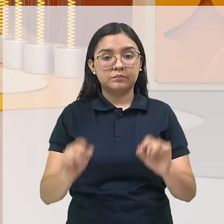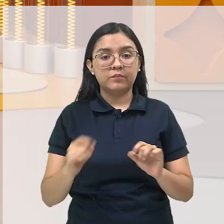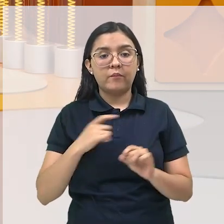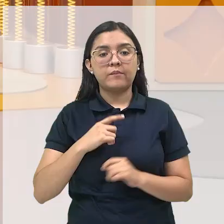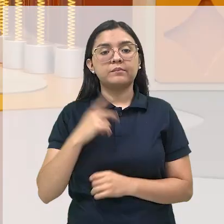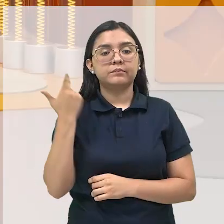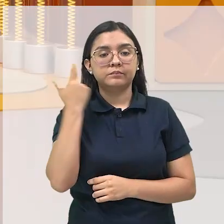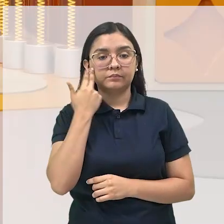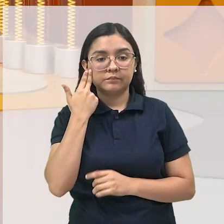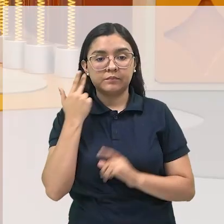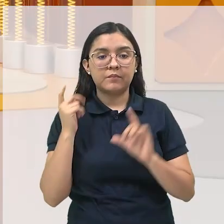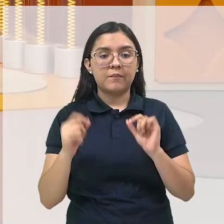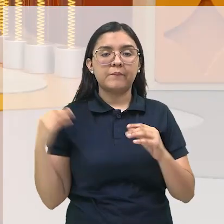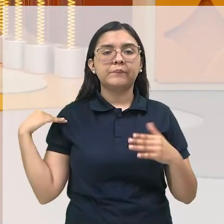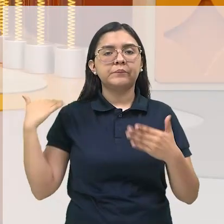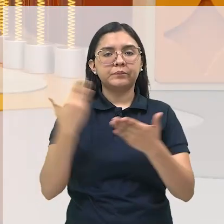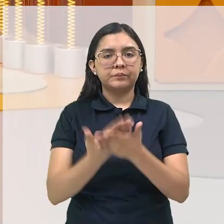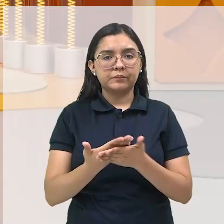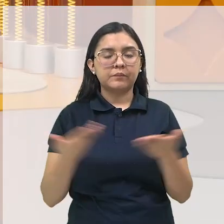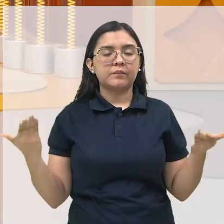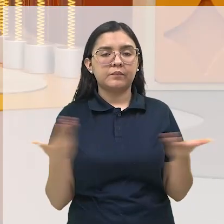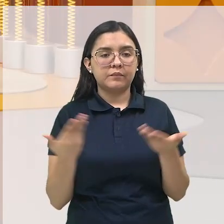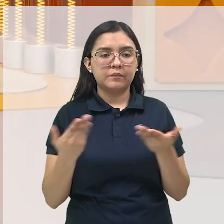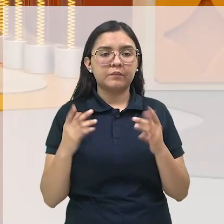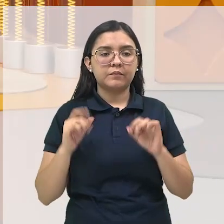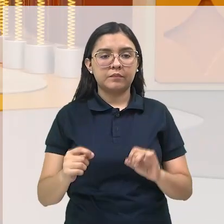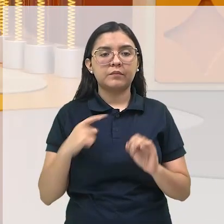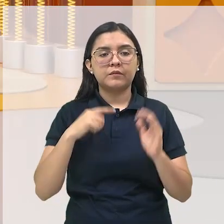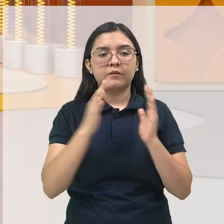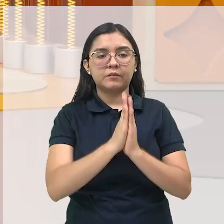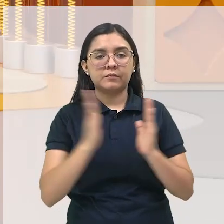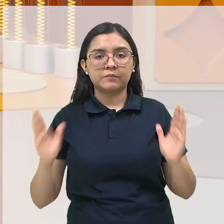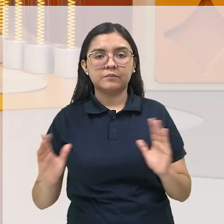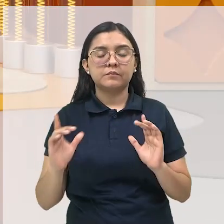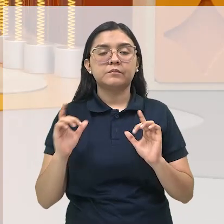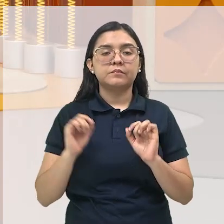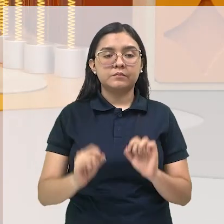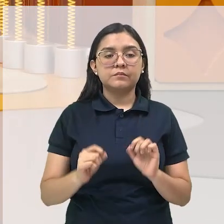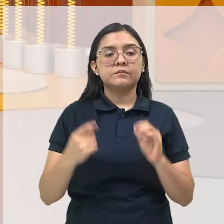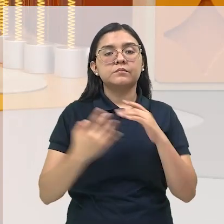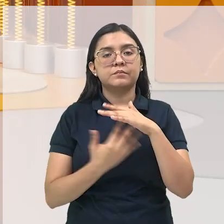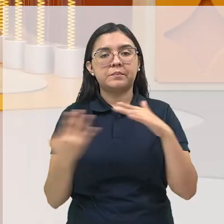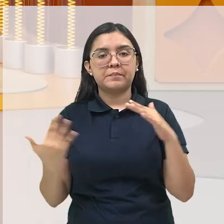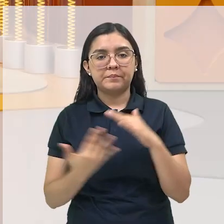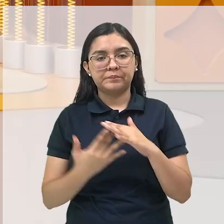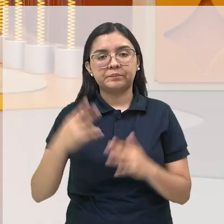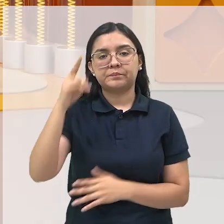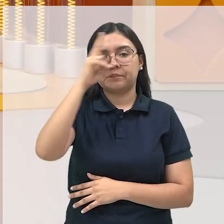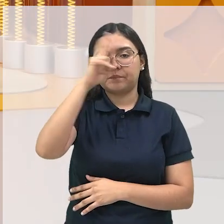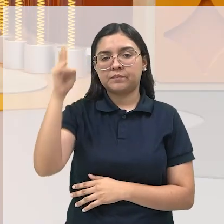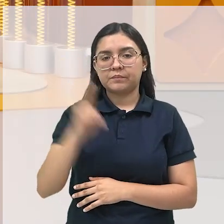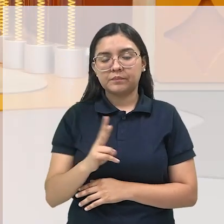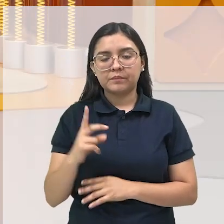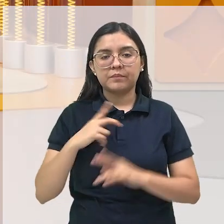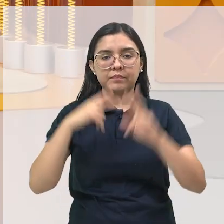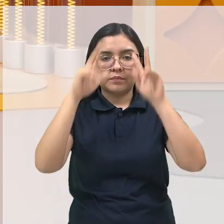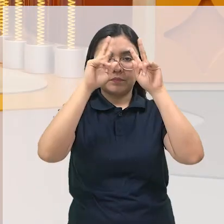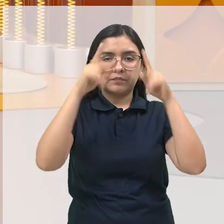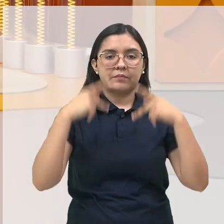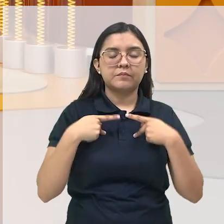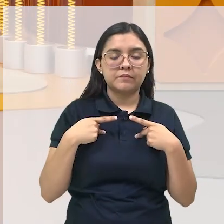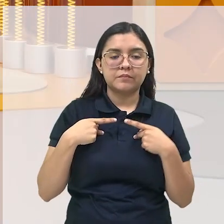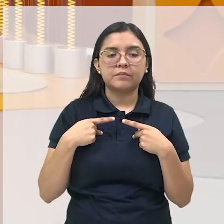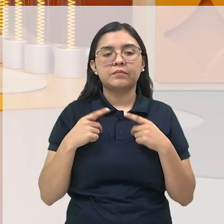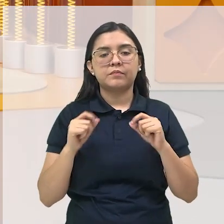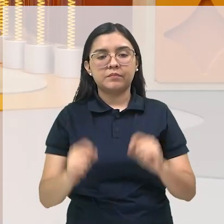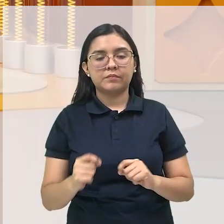muito comuns até hoje em dia é o processo migratório. A história da humanidade está formada desse jeito, né?